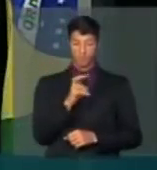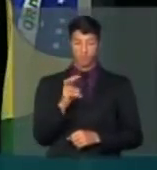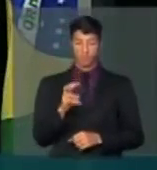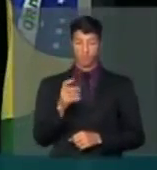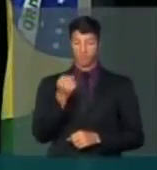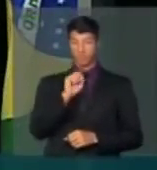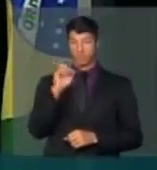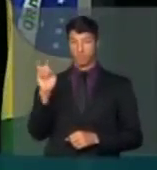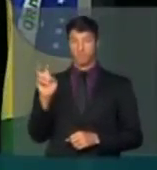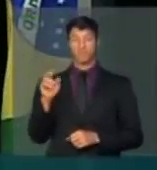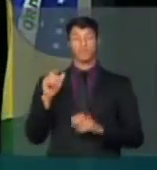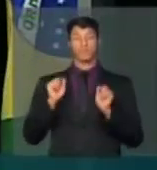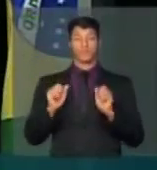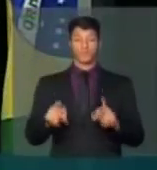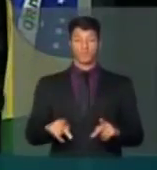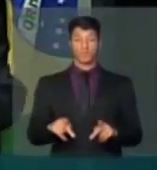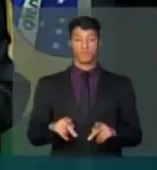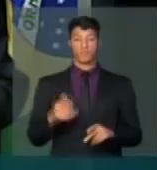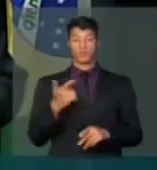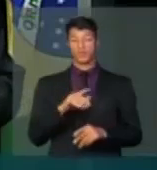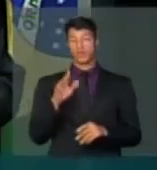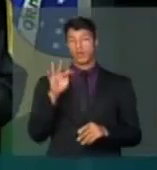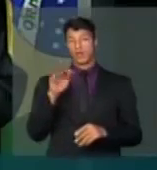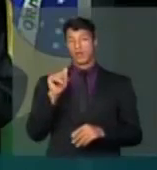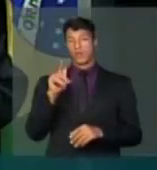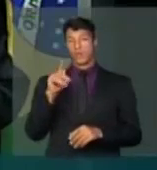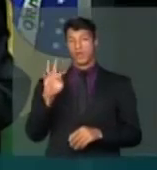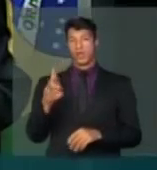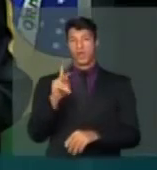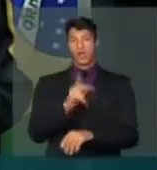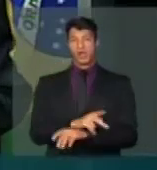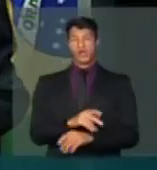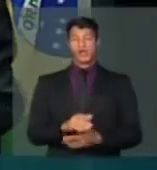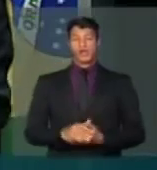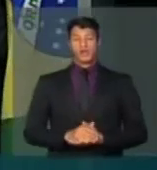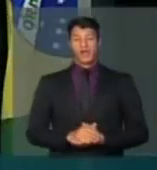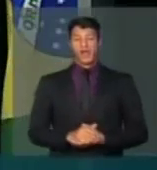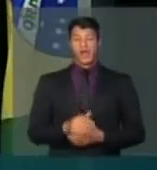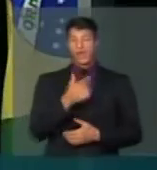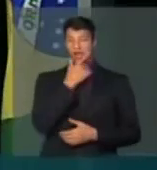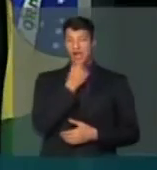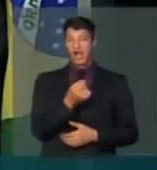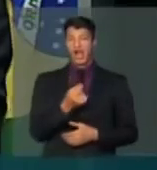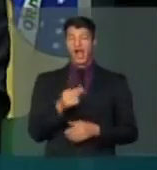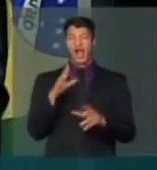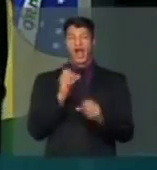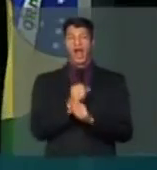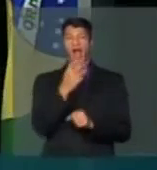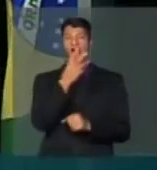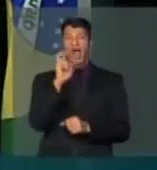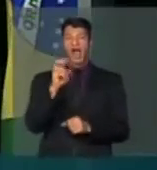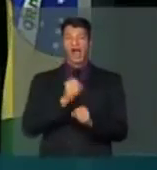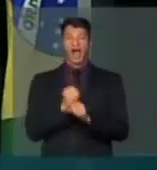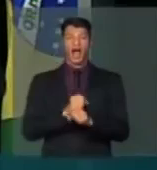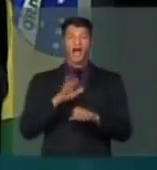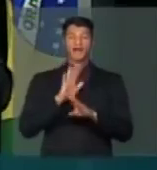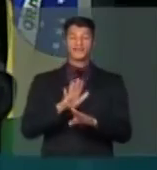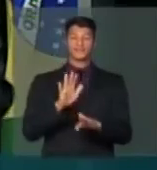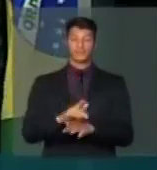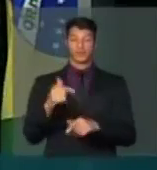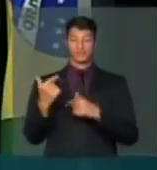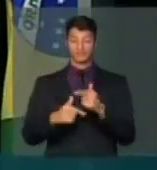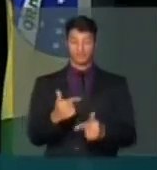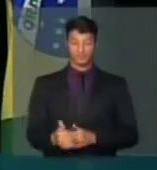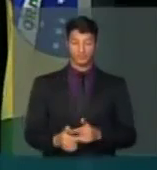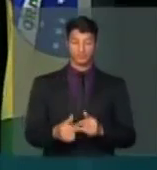na 85 ela se aposenta sem fator previdenciário. O homem soma 35 anos de contribuição de